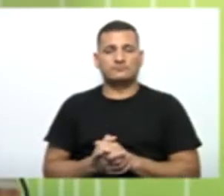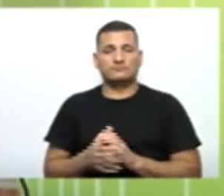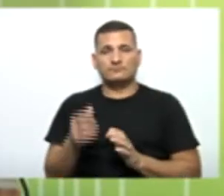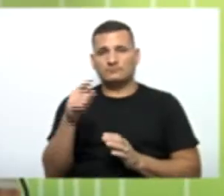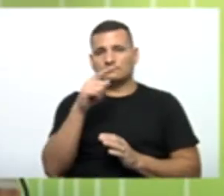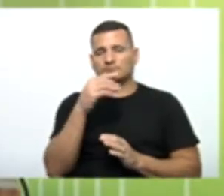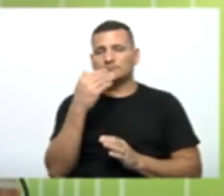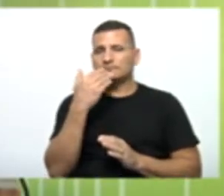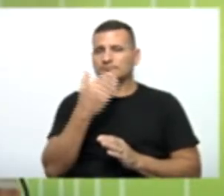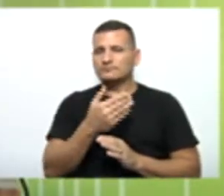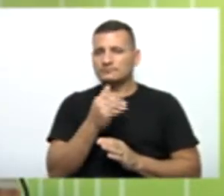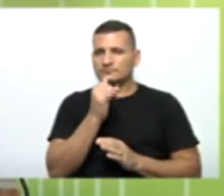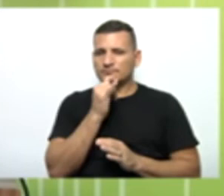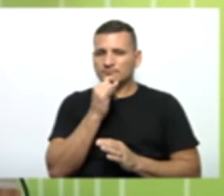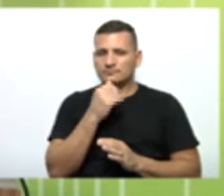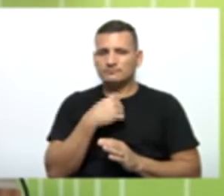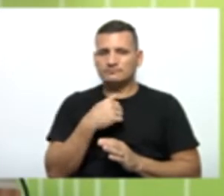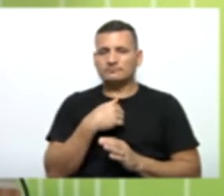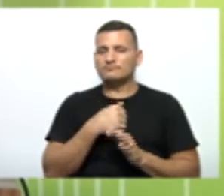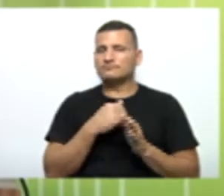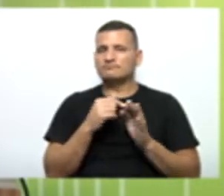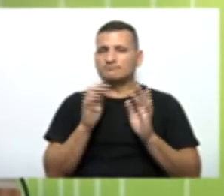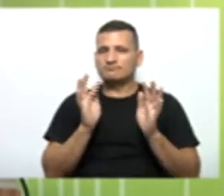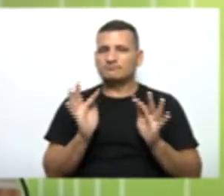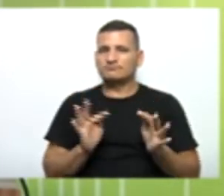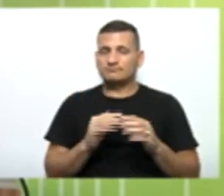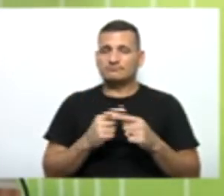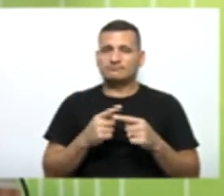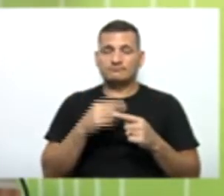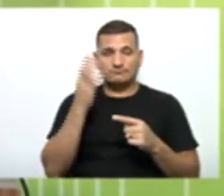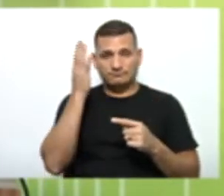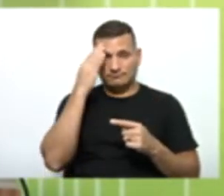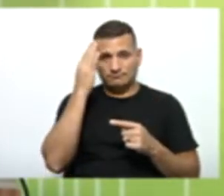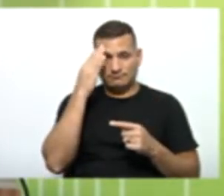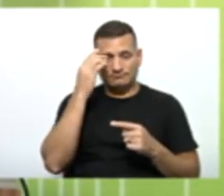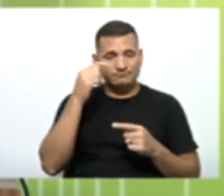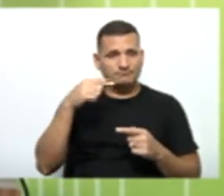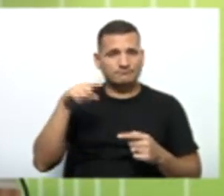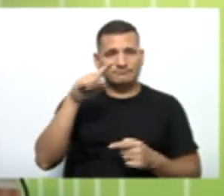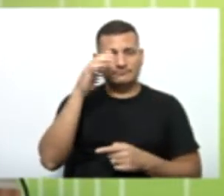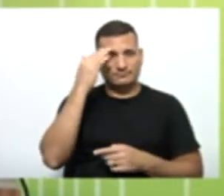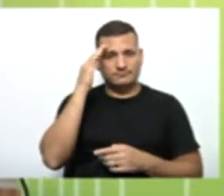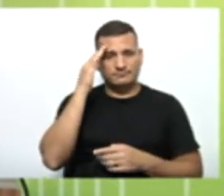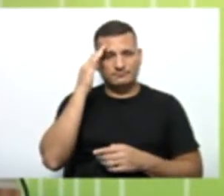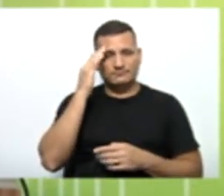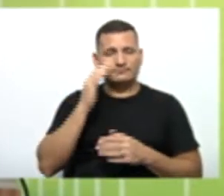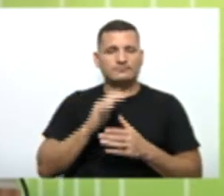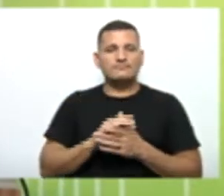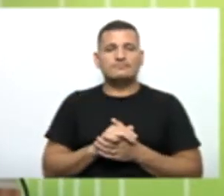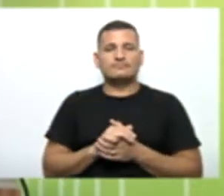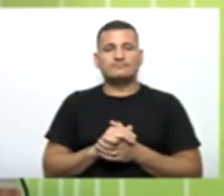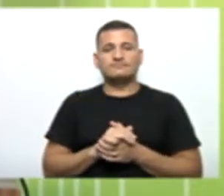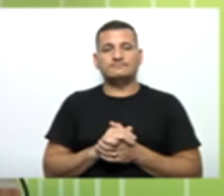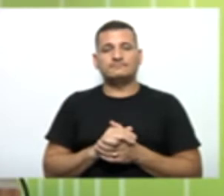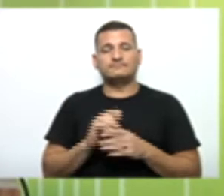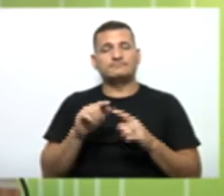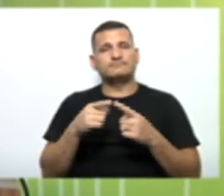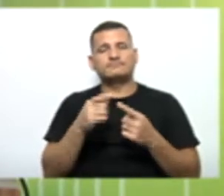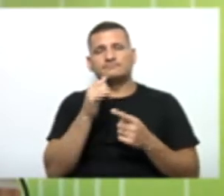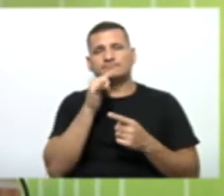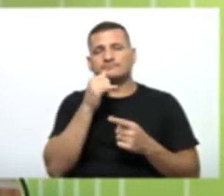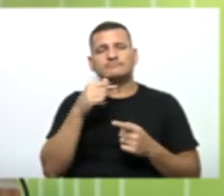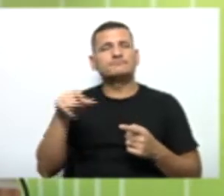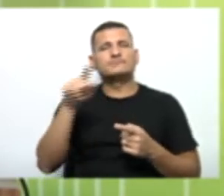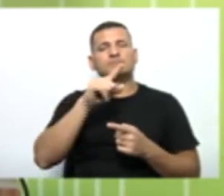esse exemplo, eu estou muito feliz porque eu sei que vocês estão entendendo, né? Só que vamos trazer pro dia a dia de vocês. O